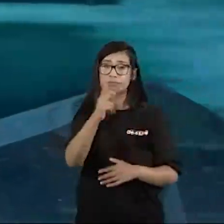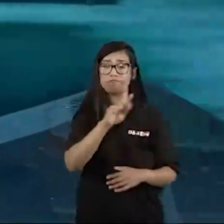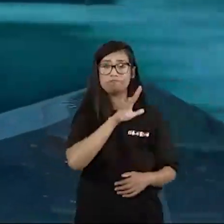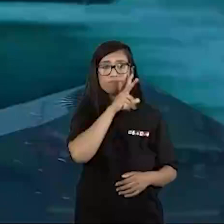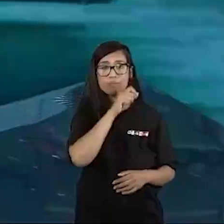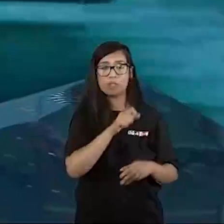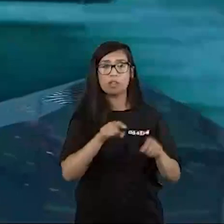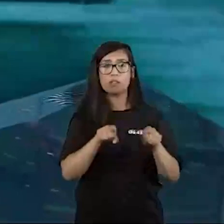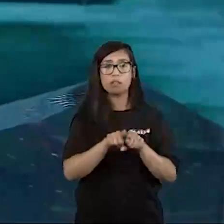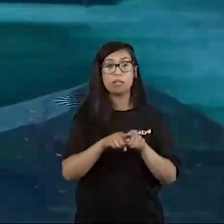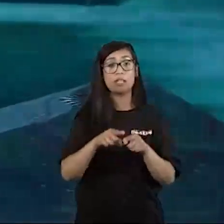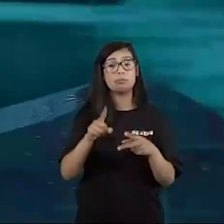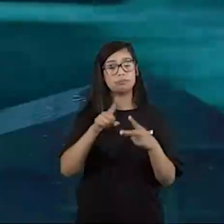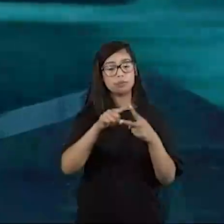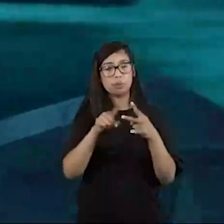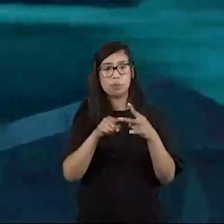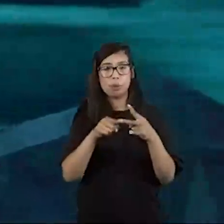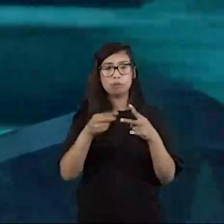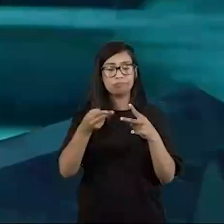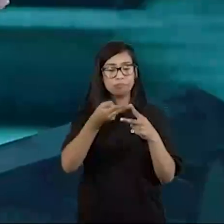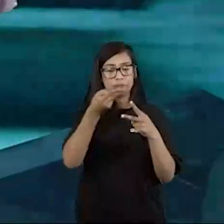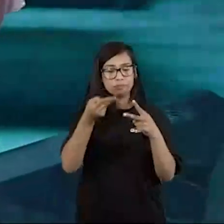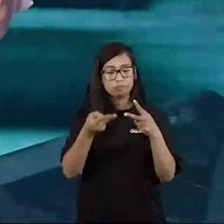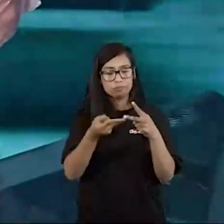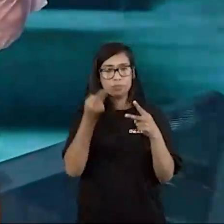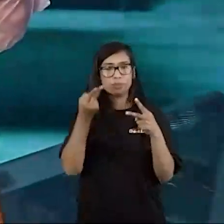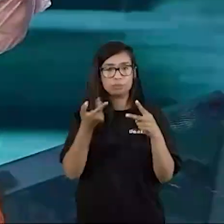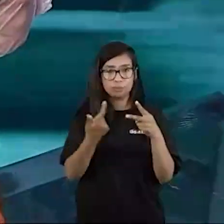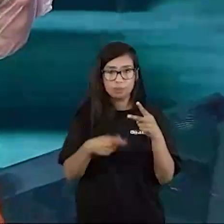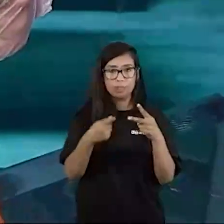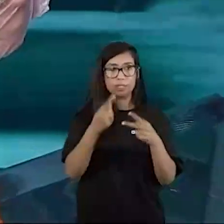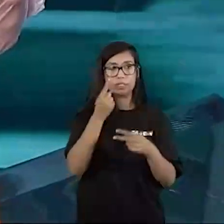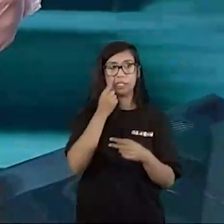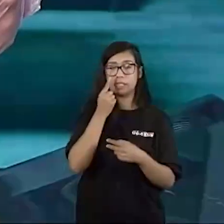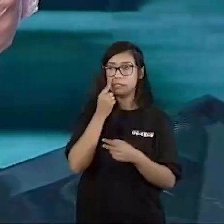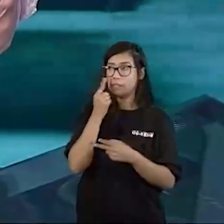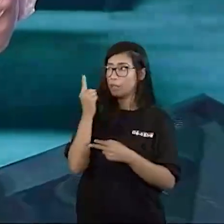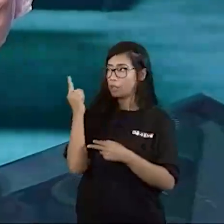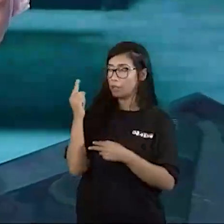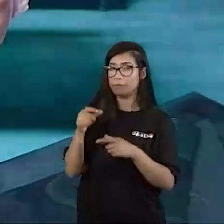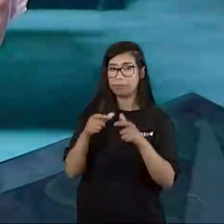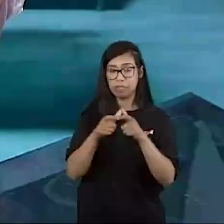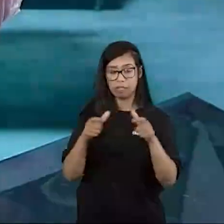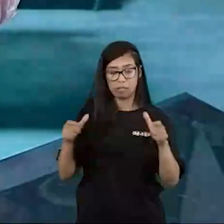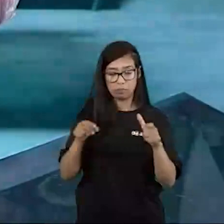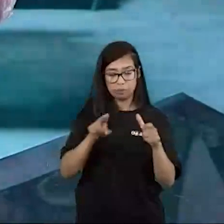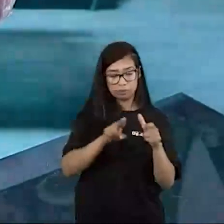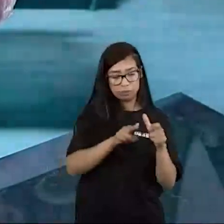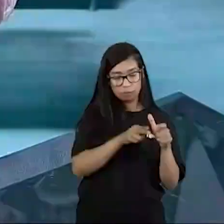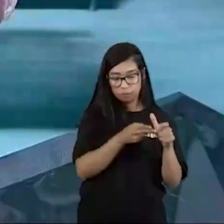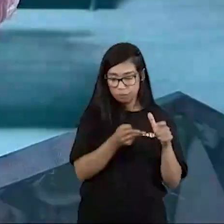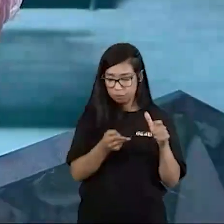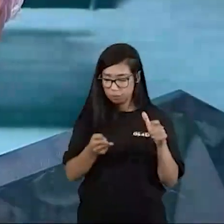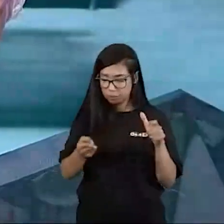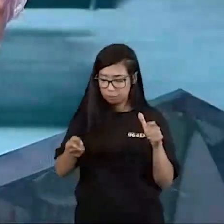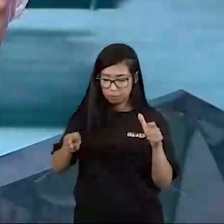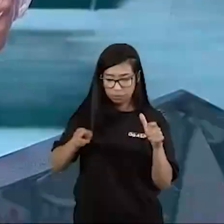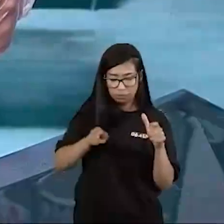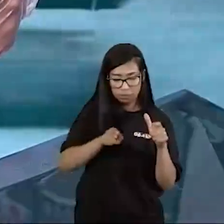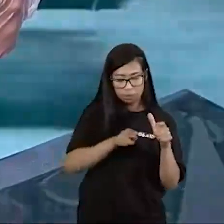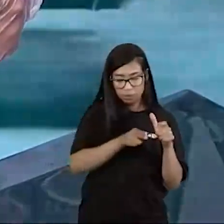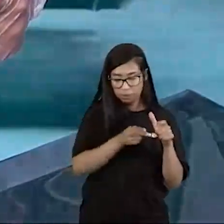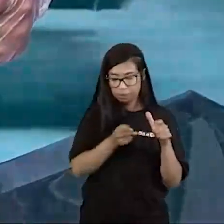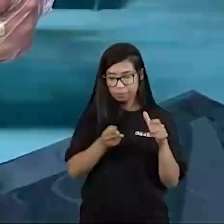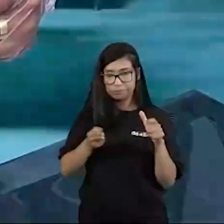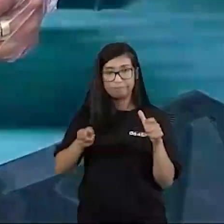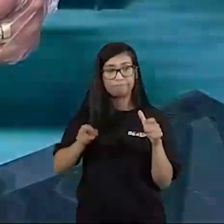o que está logo abaixo a crosta, e aí eu venho na lâmina e eu uniformizo a minha amostra,